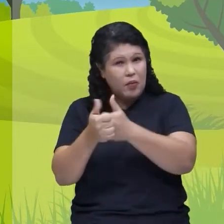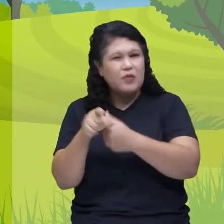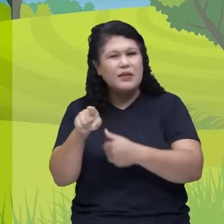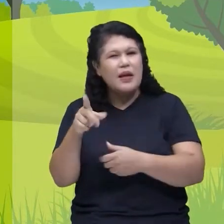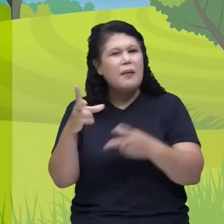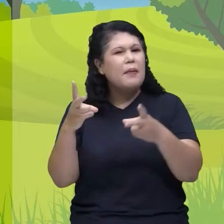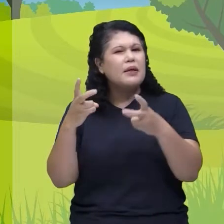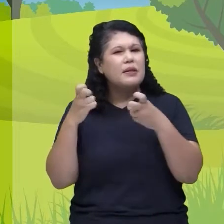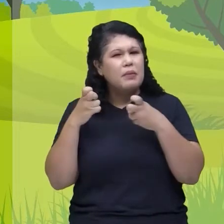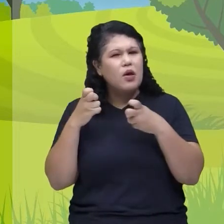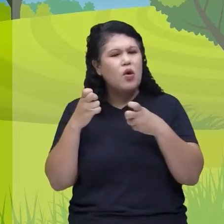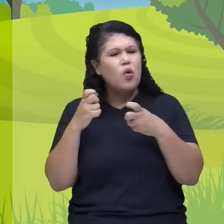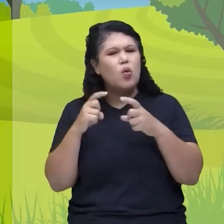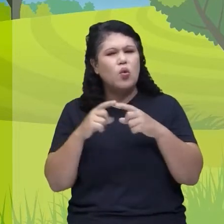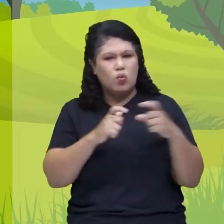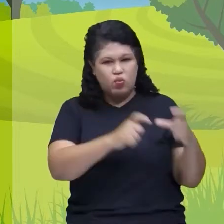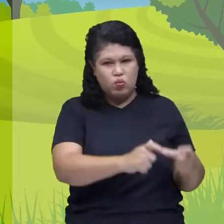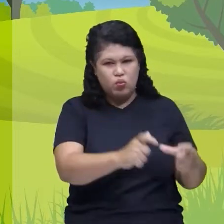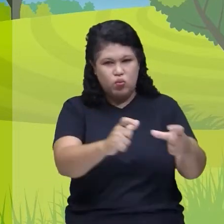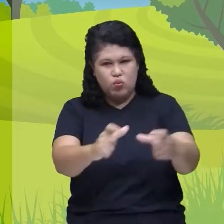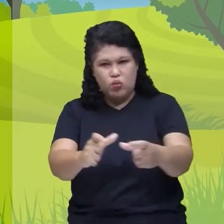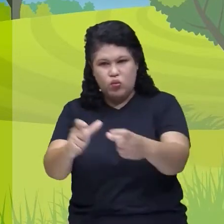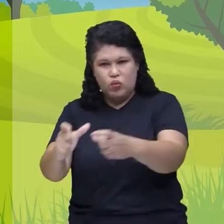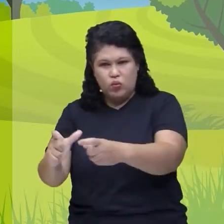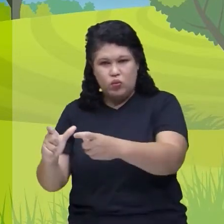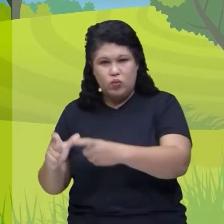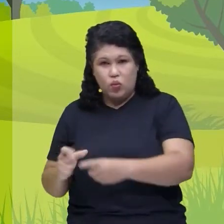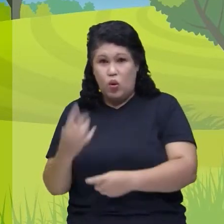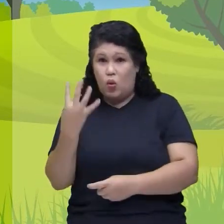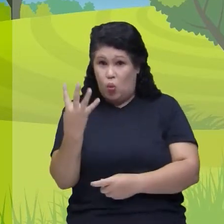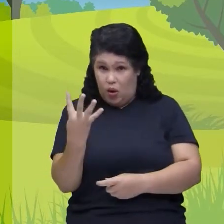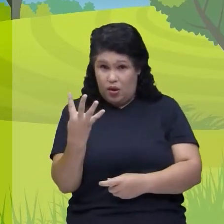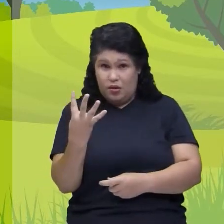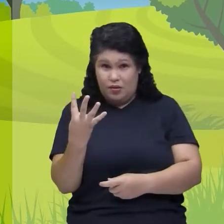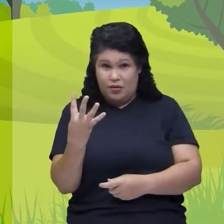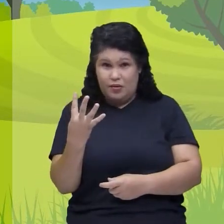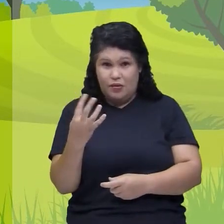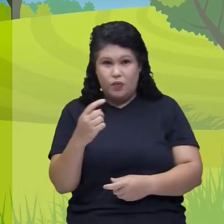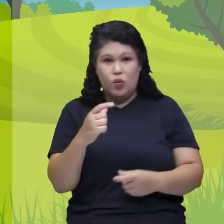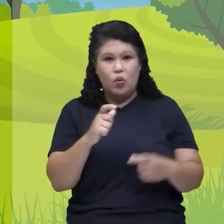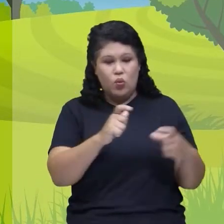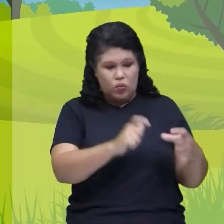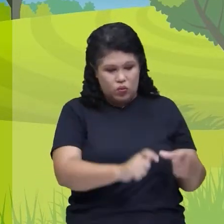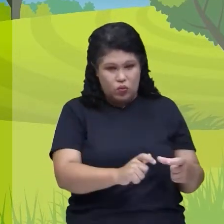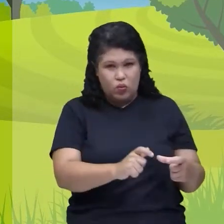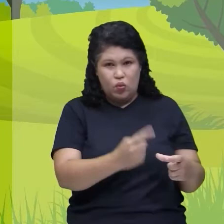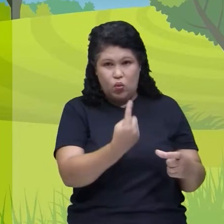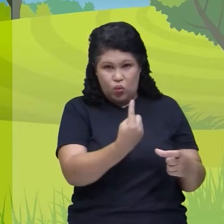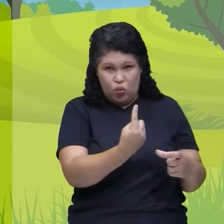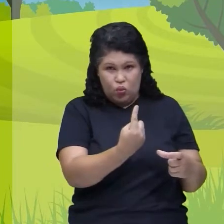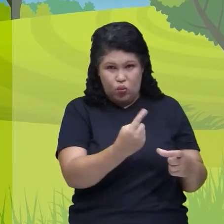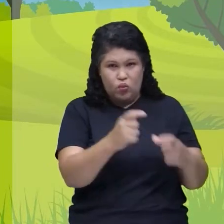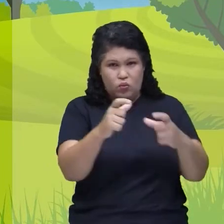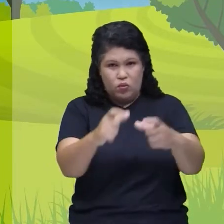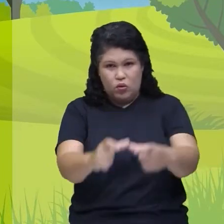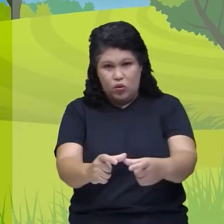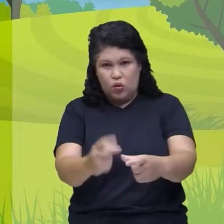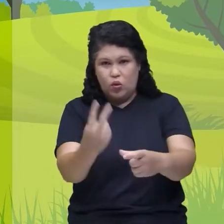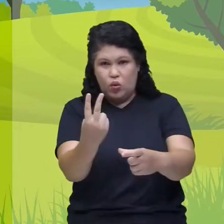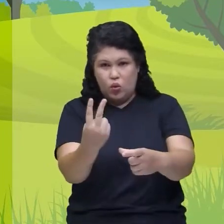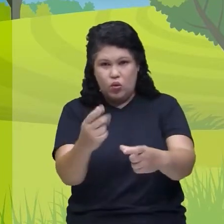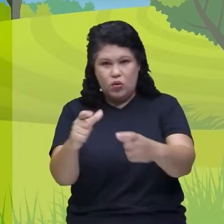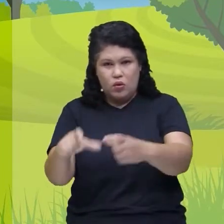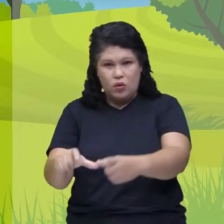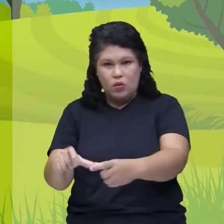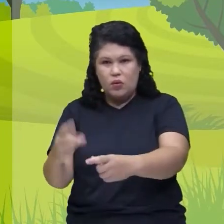fizemos 4 estações? Vamos contar. 1, estação número 1, estação número 2, estação